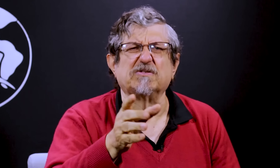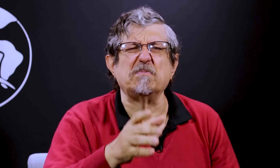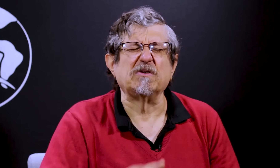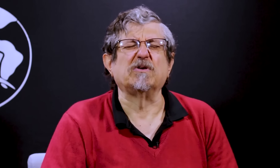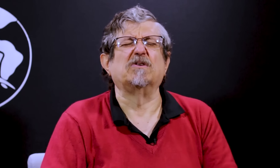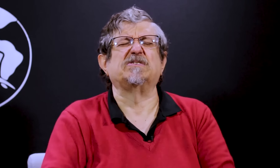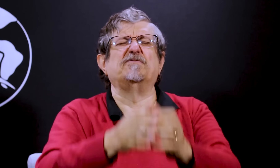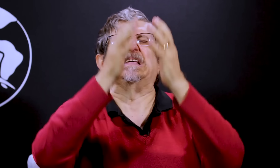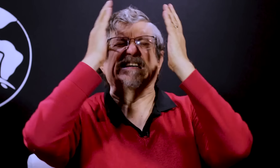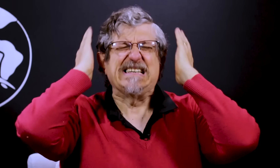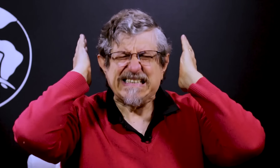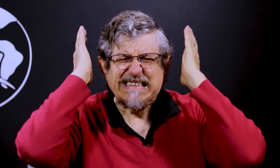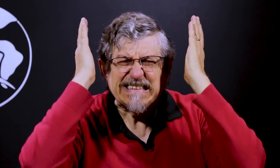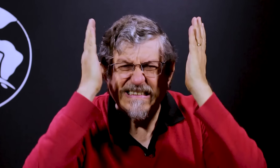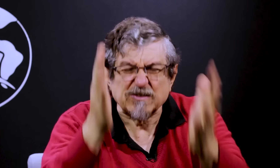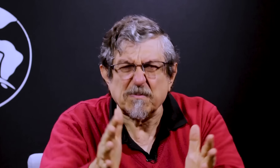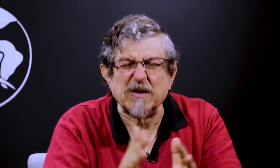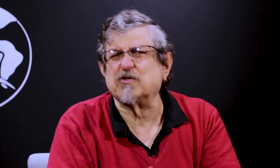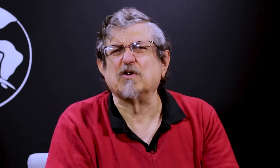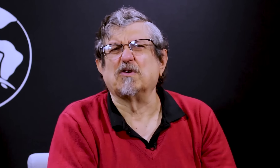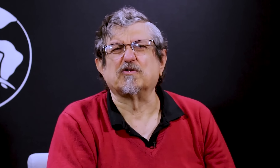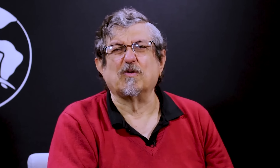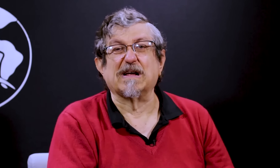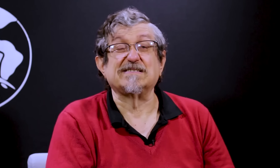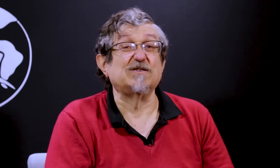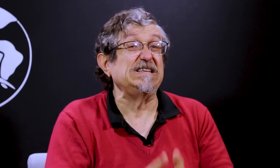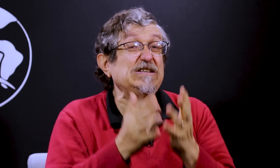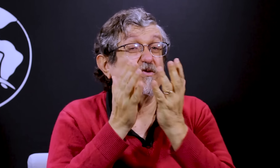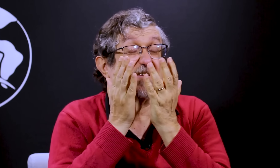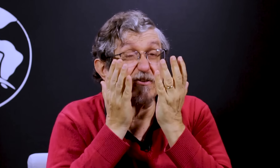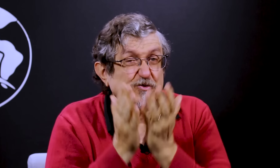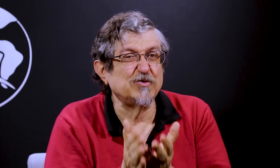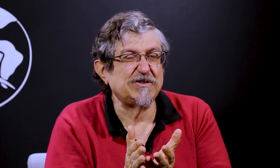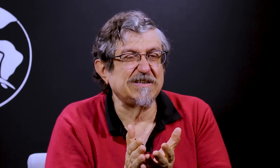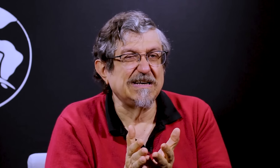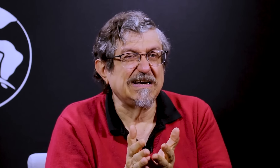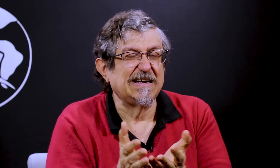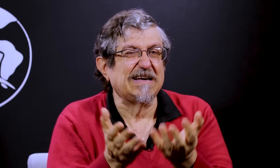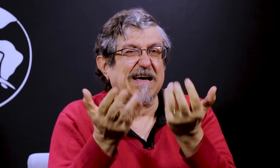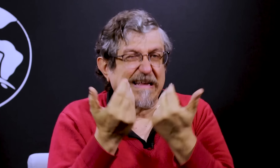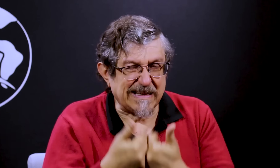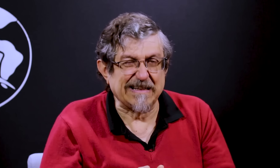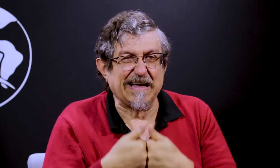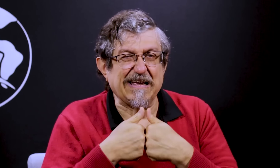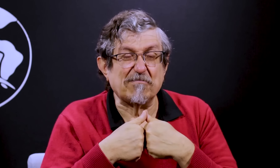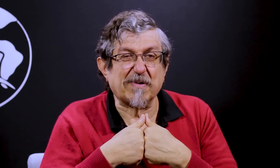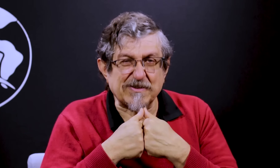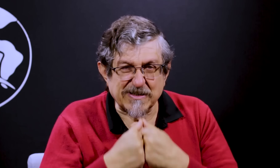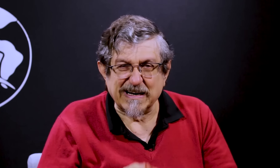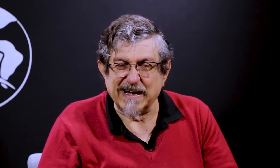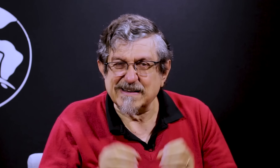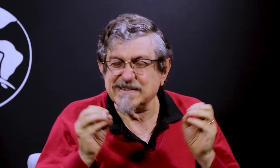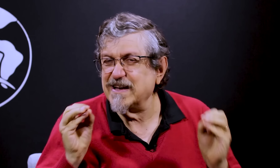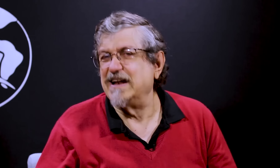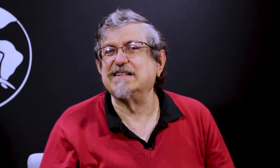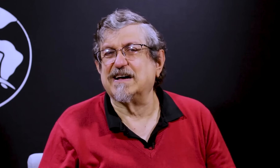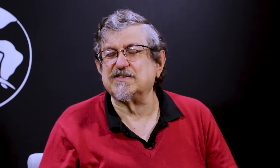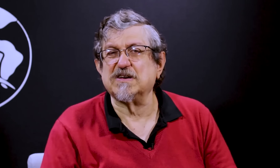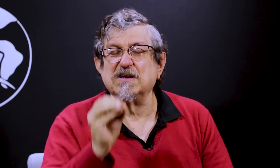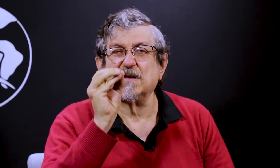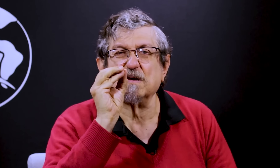Deus abençoe nossa vida Deus abençoe o nosso coração e nos ajude a entender e a praticar essa